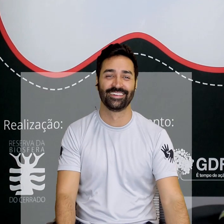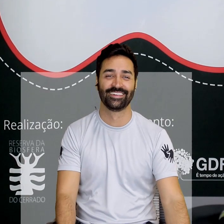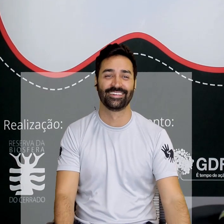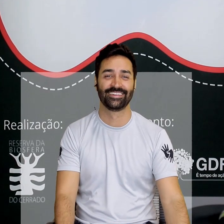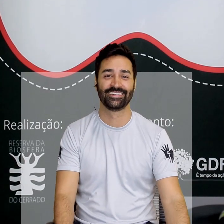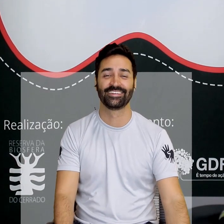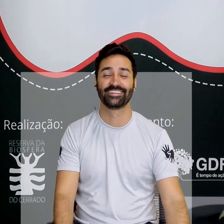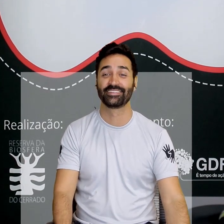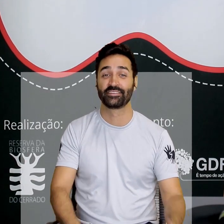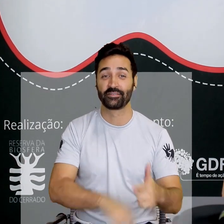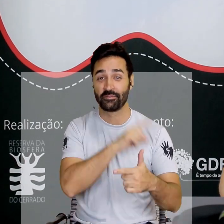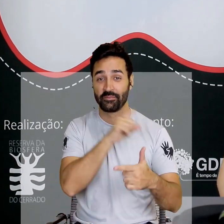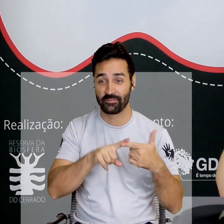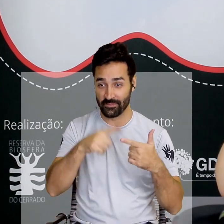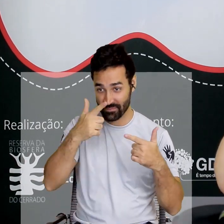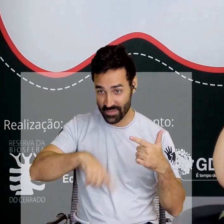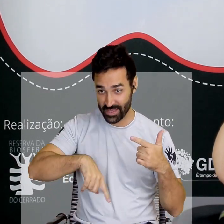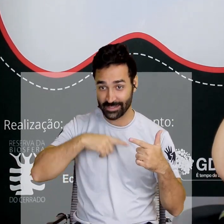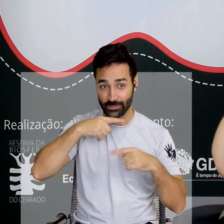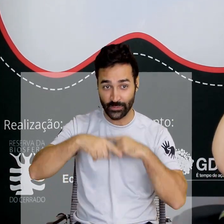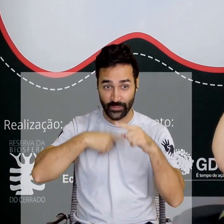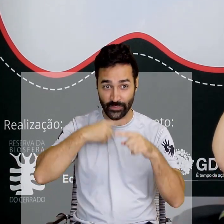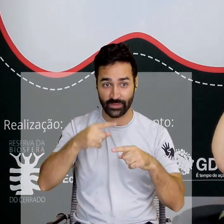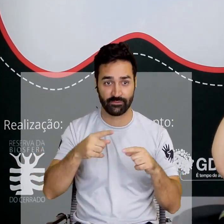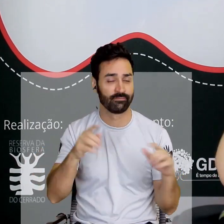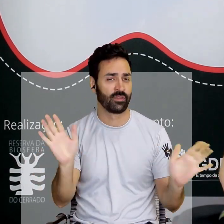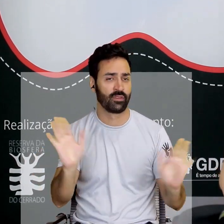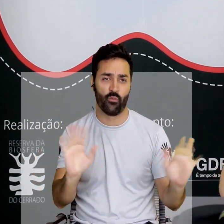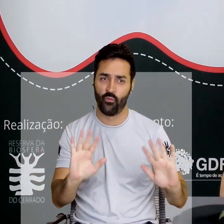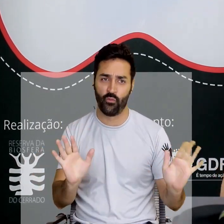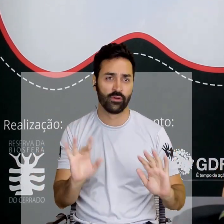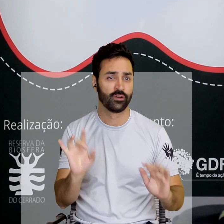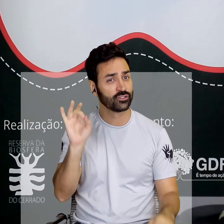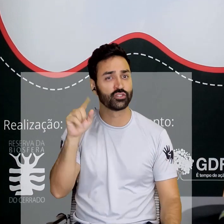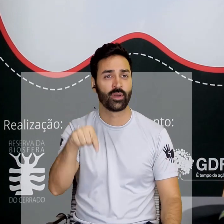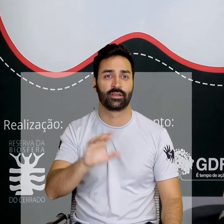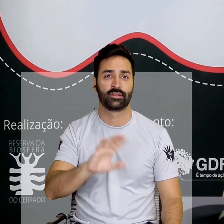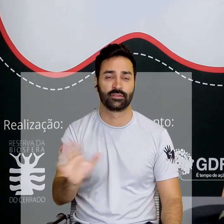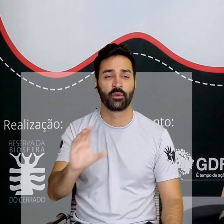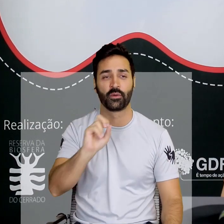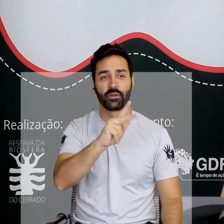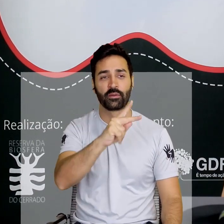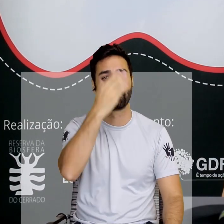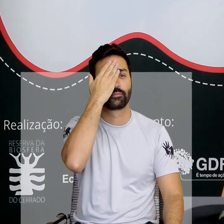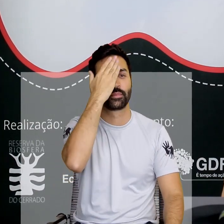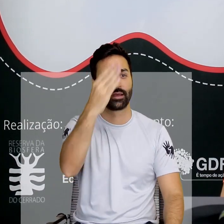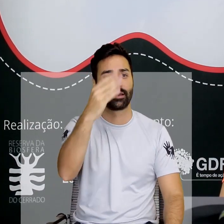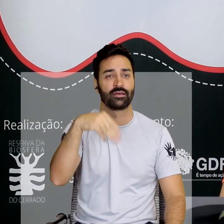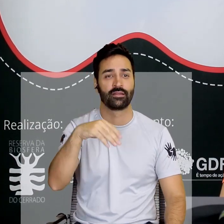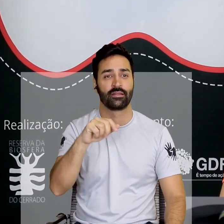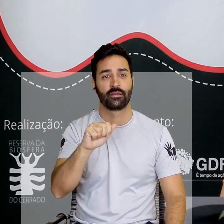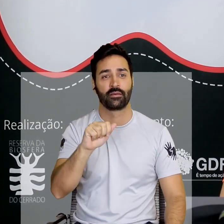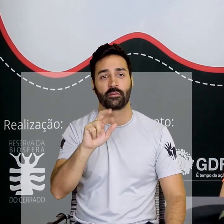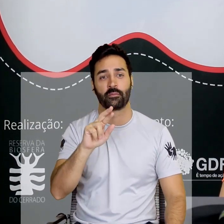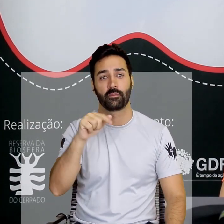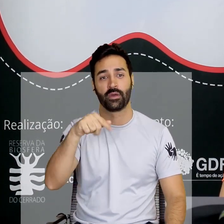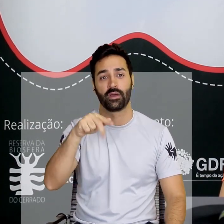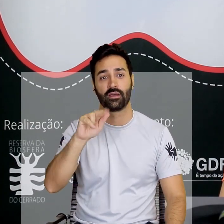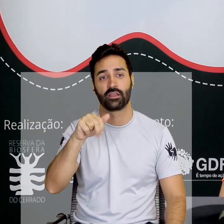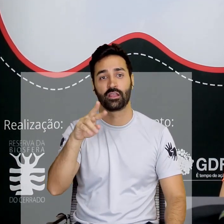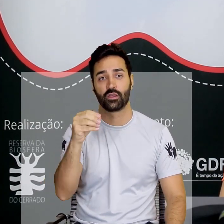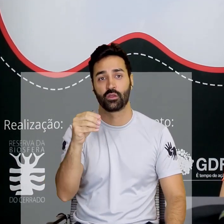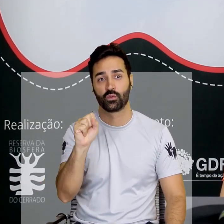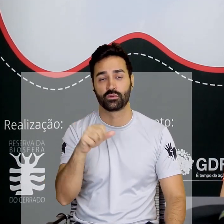Alguma outra dúvida? Não, só essa mesmo. Obrigada, Marquinhos. Agora a